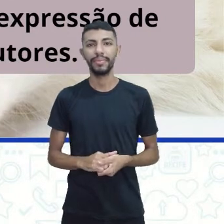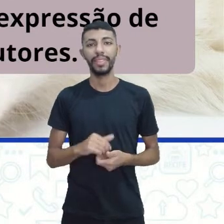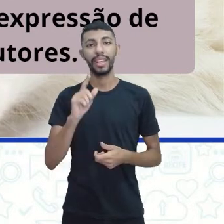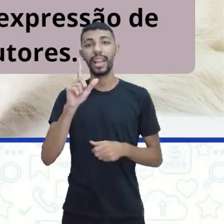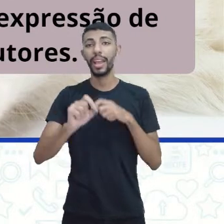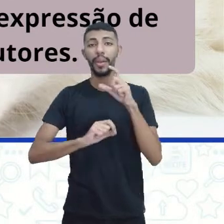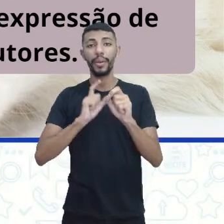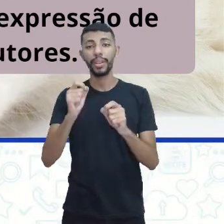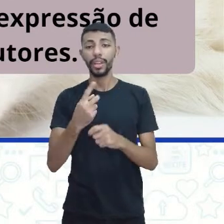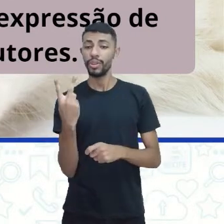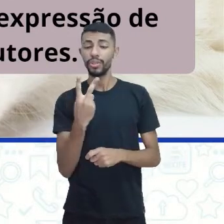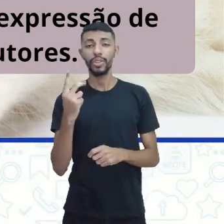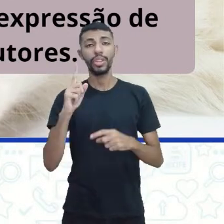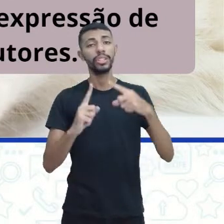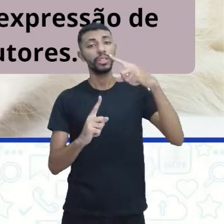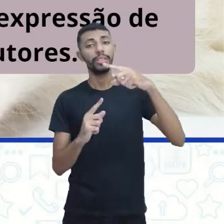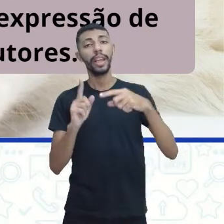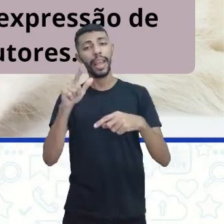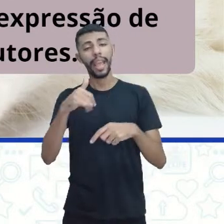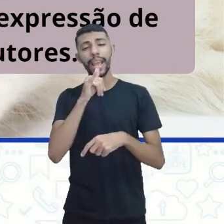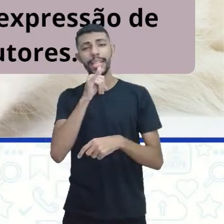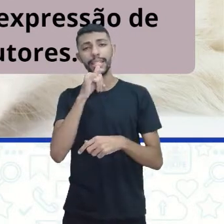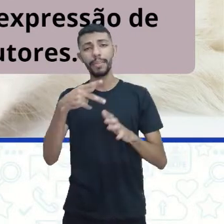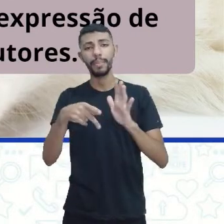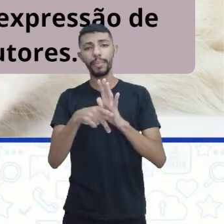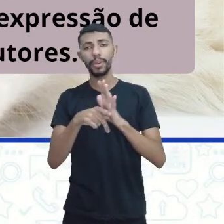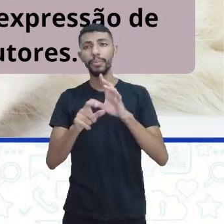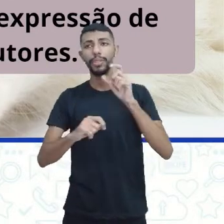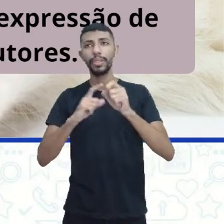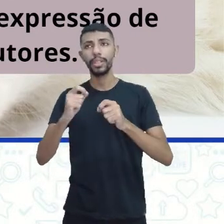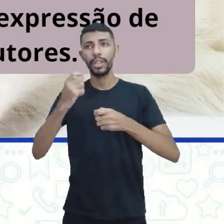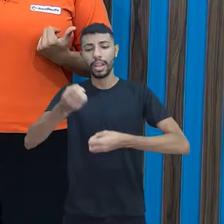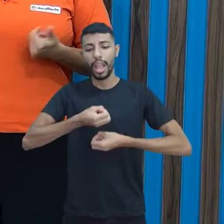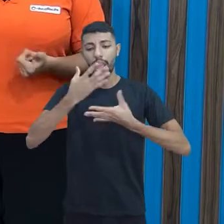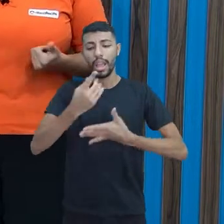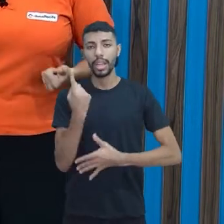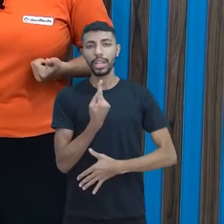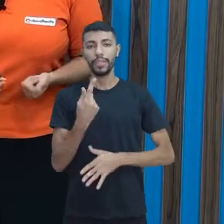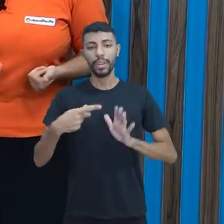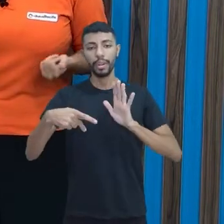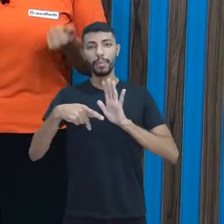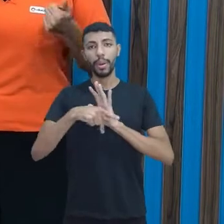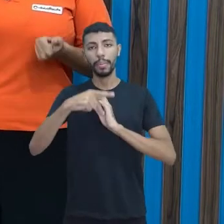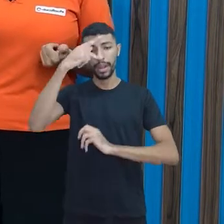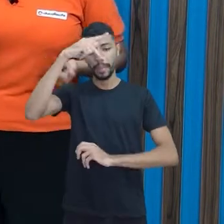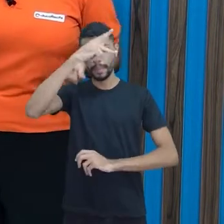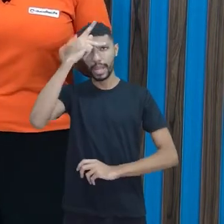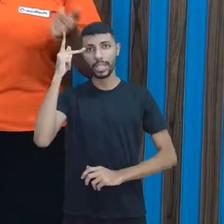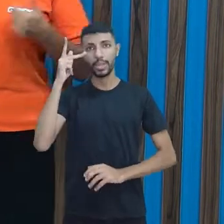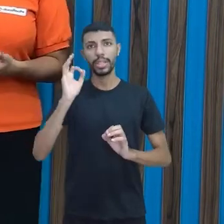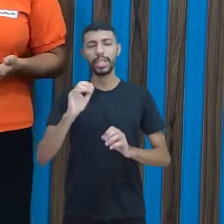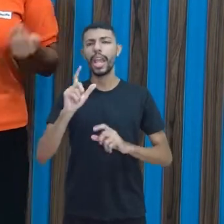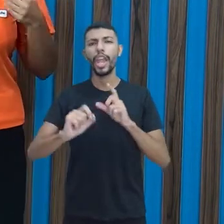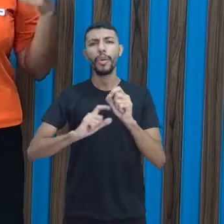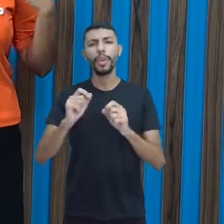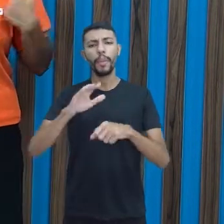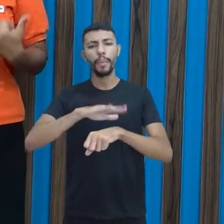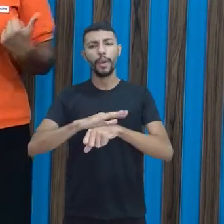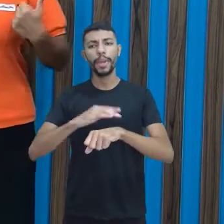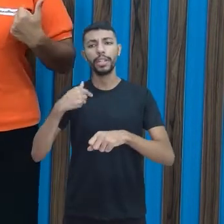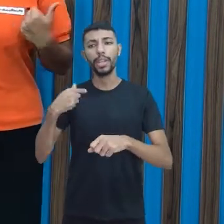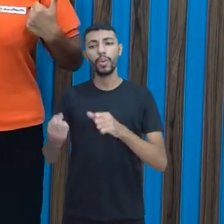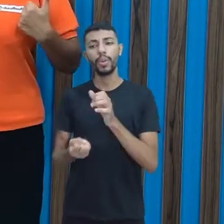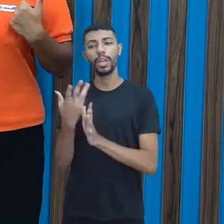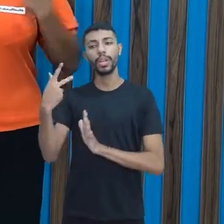elas são o quê? São exemplos de uma expressão individual dos autores. É aquele momento em que eles produzem a imagem deles